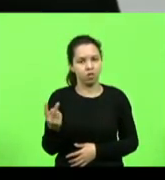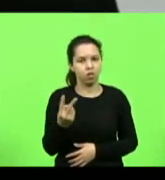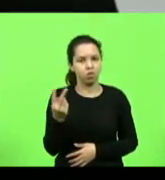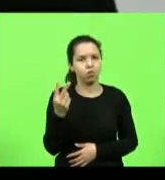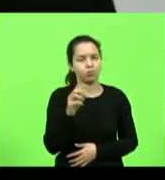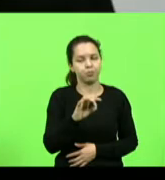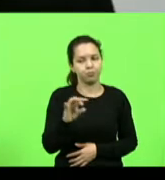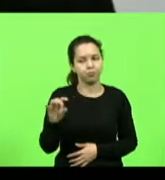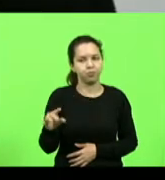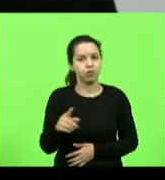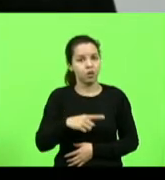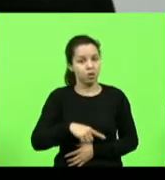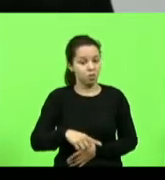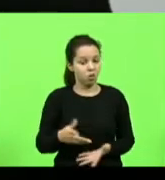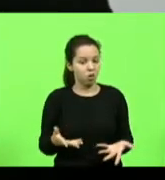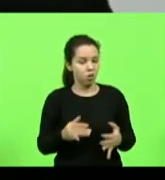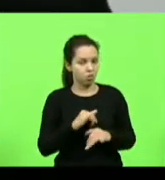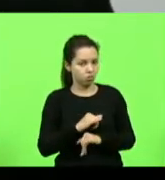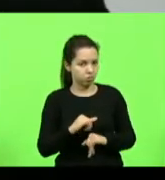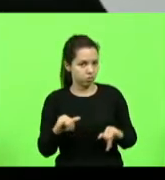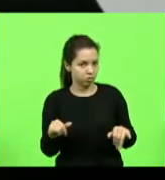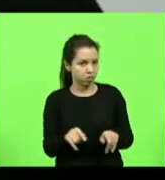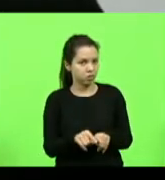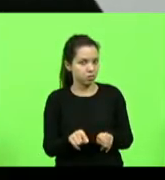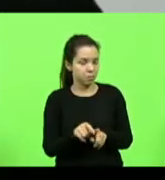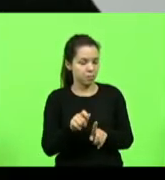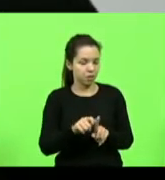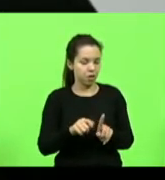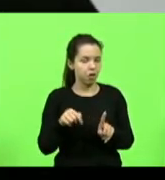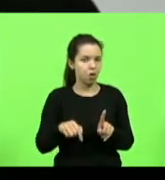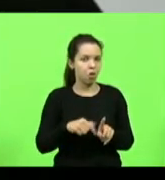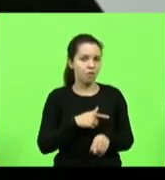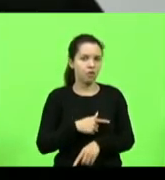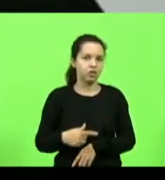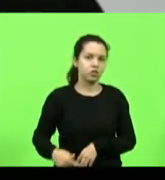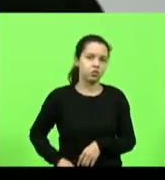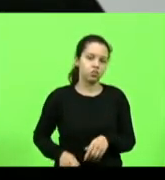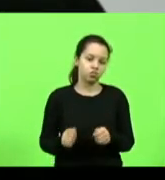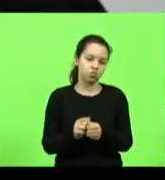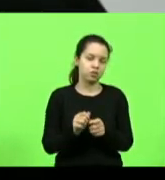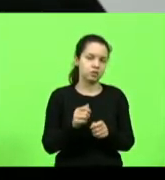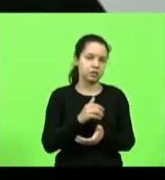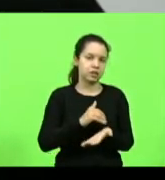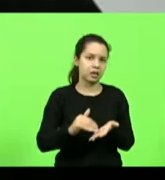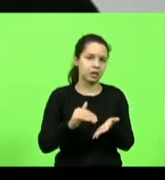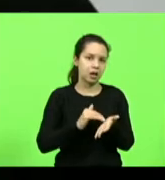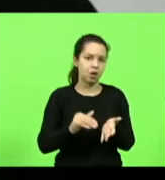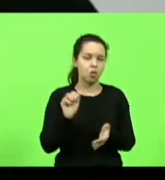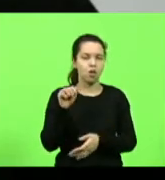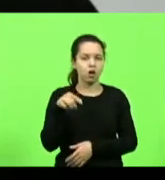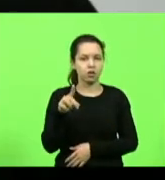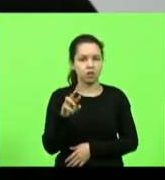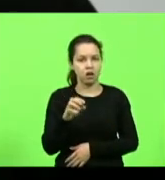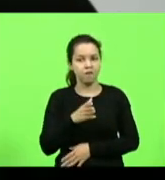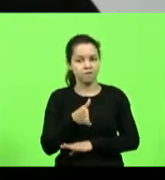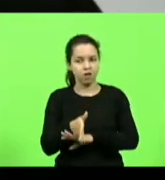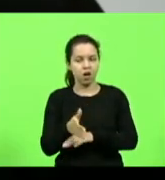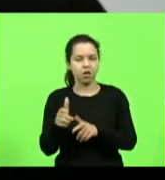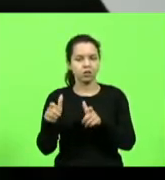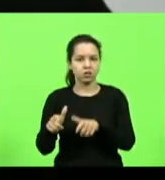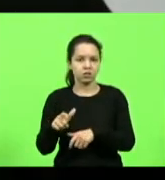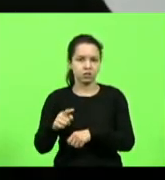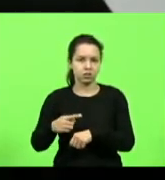agora foi anunciado também que neste mês o governador, juntamente com o secretário André Mota, eles vão a Lages para liberar de